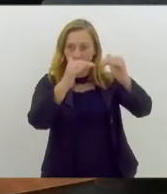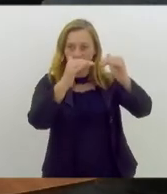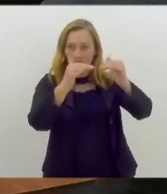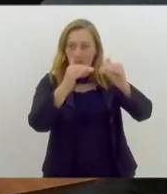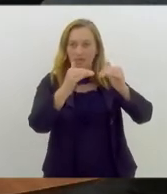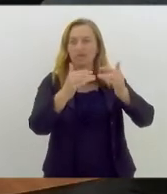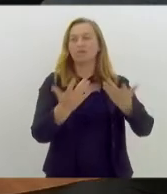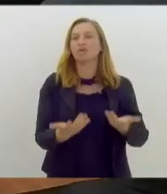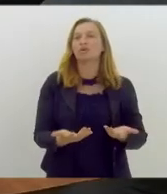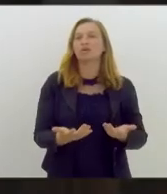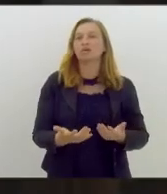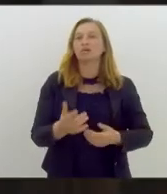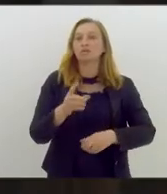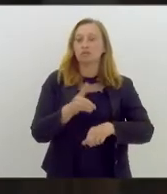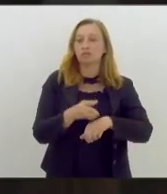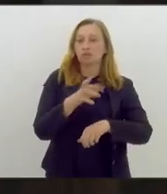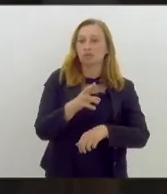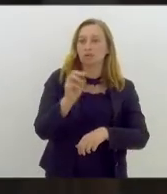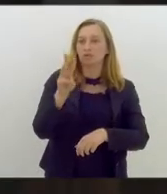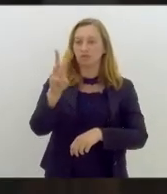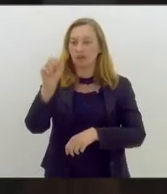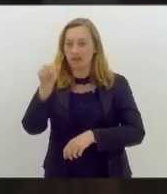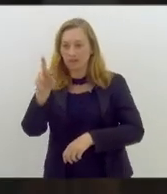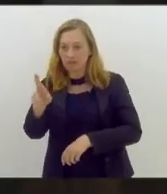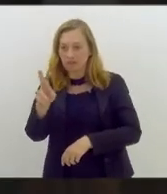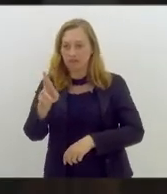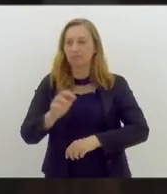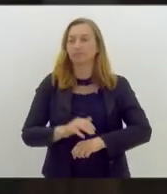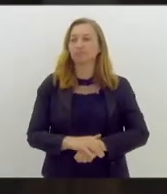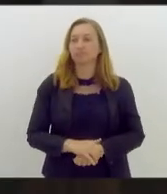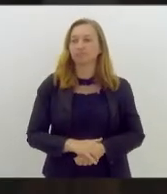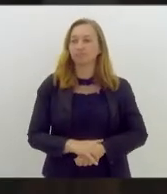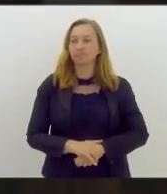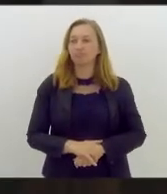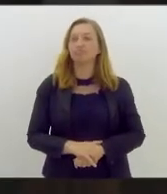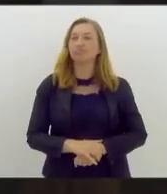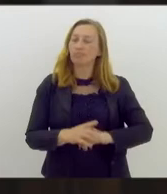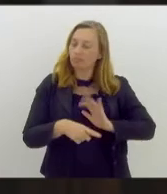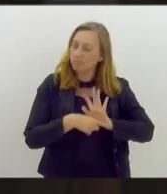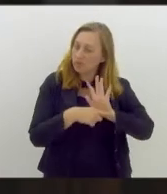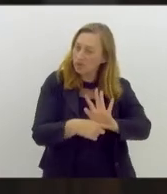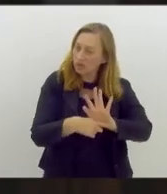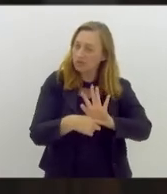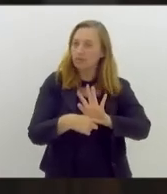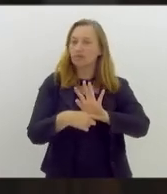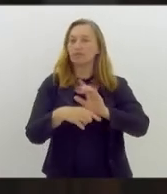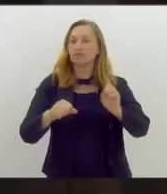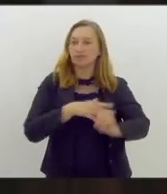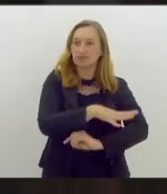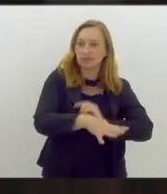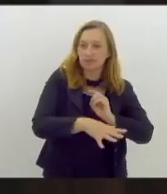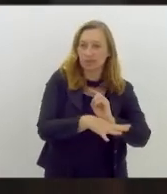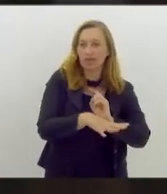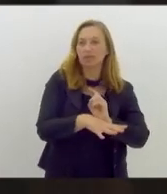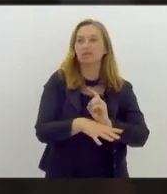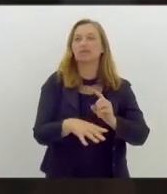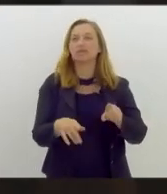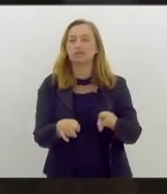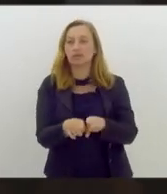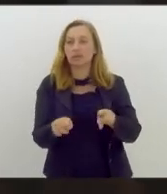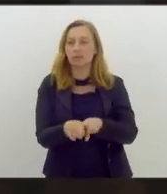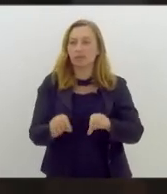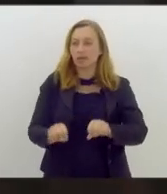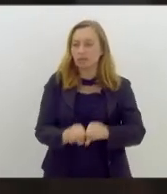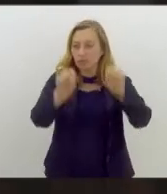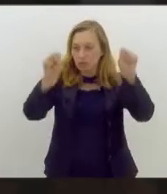de Janeiro, Dr. Wagner Sinelli de Paula Freitas, que tanto contribuiu para a sociedade fluminense e para o sistema